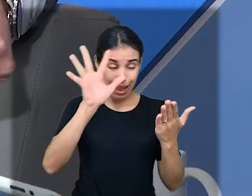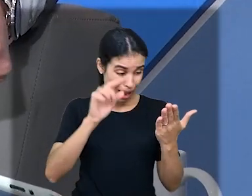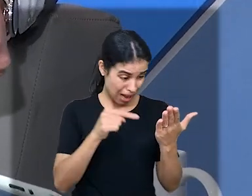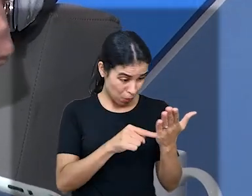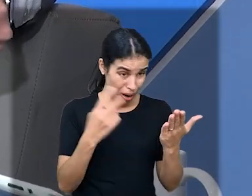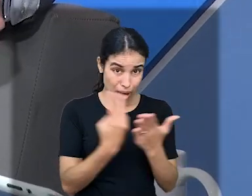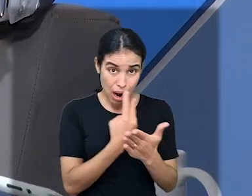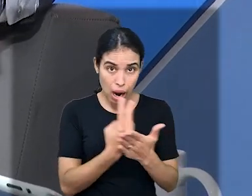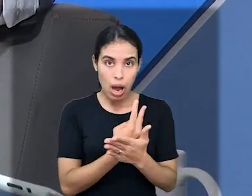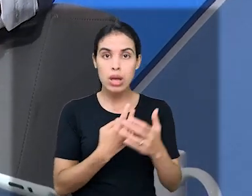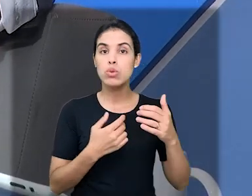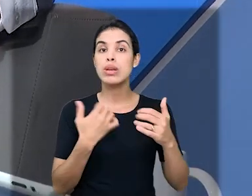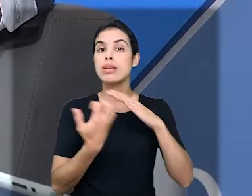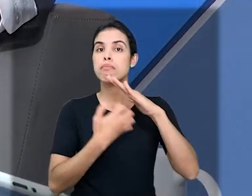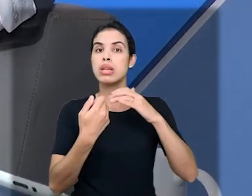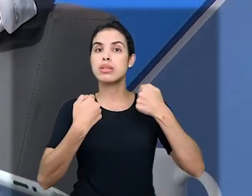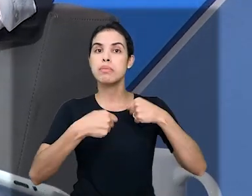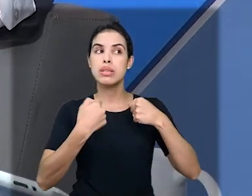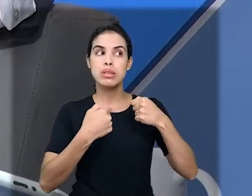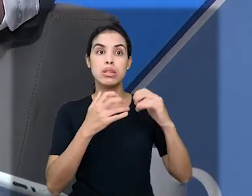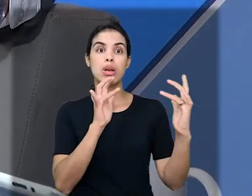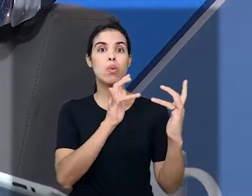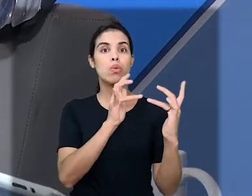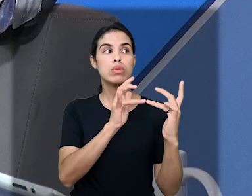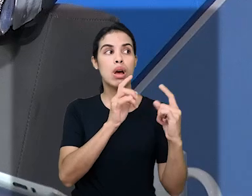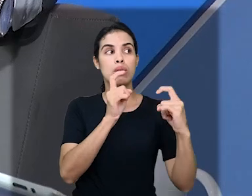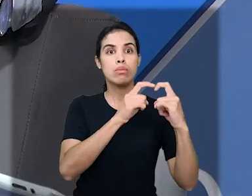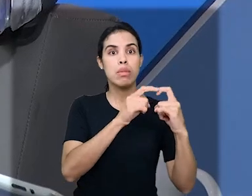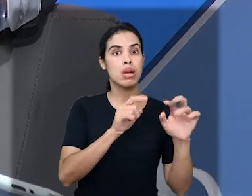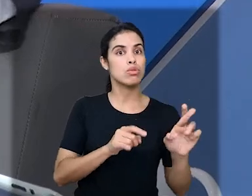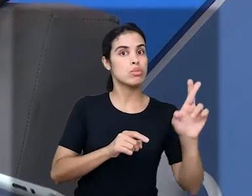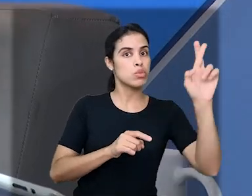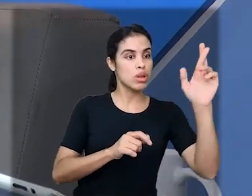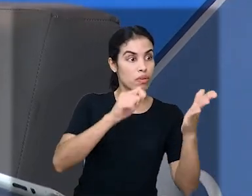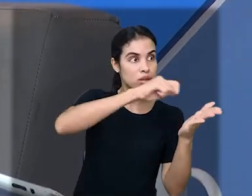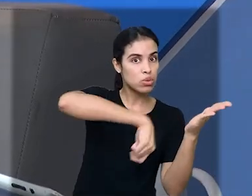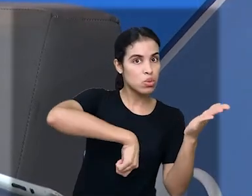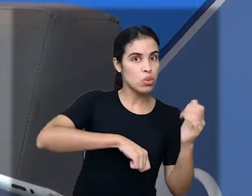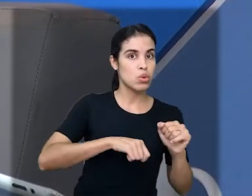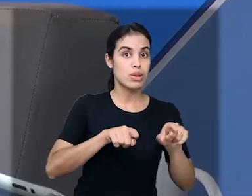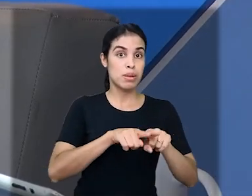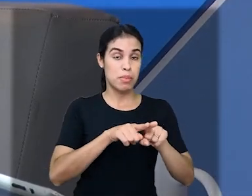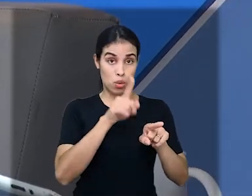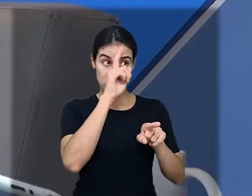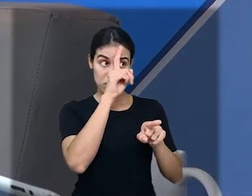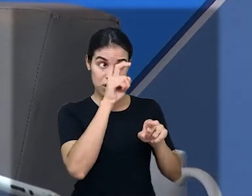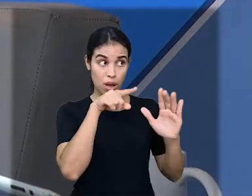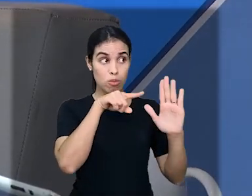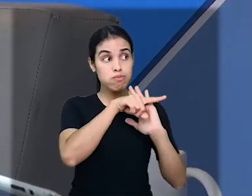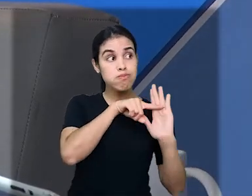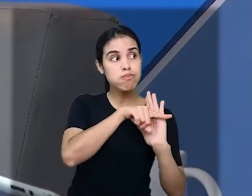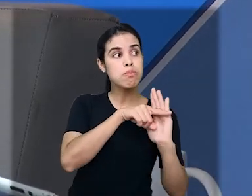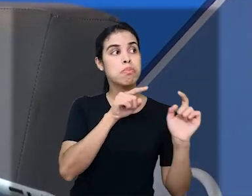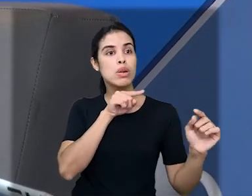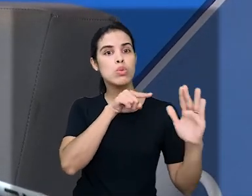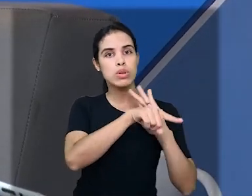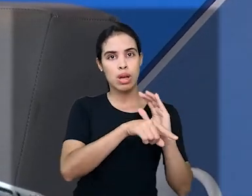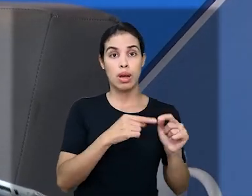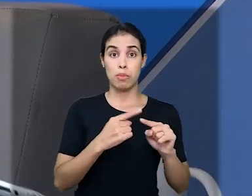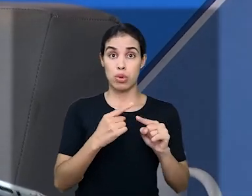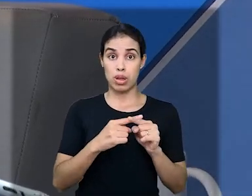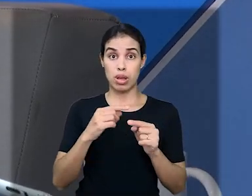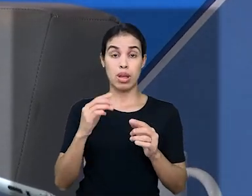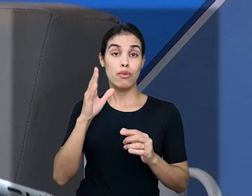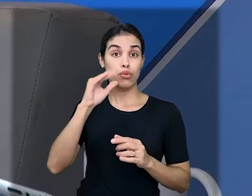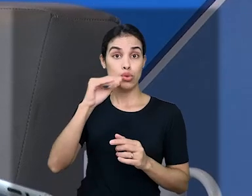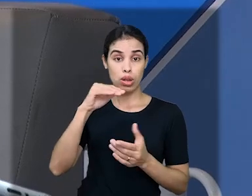daquele médico que fez aquele atestado, investigar, porque quando um empregado que recebeu uma